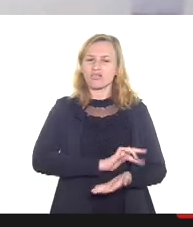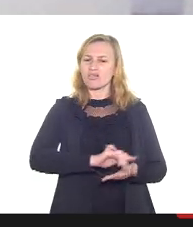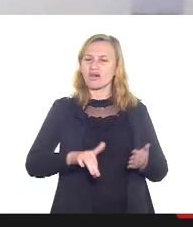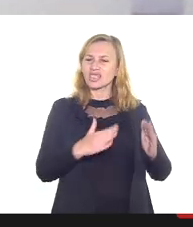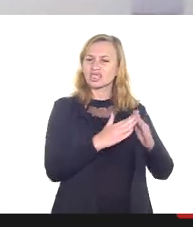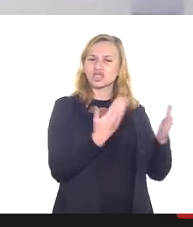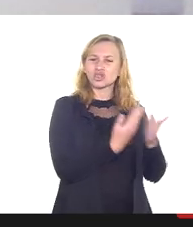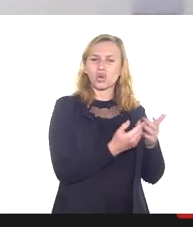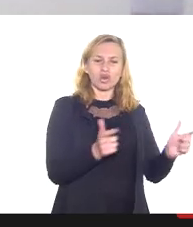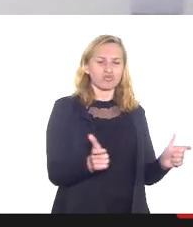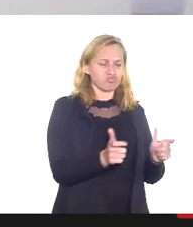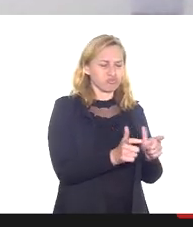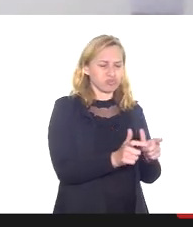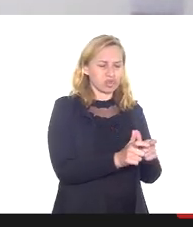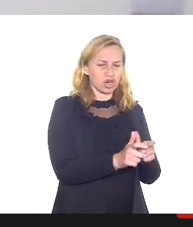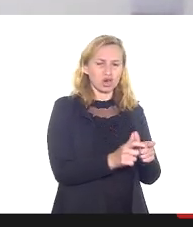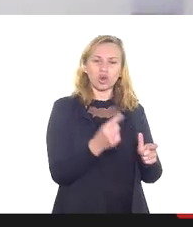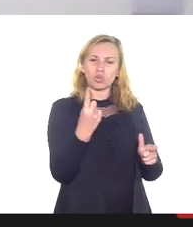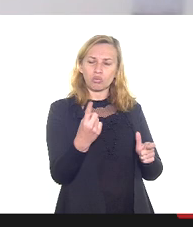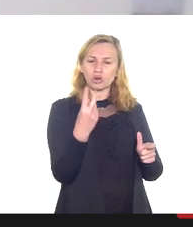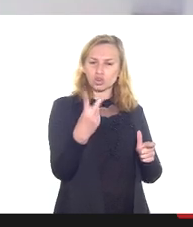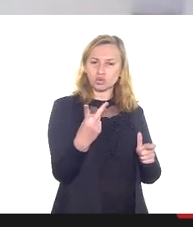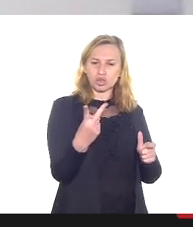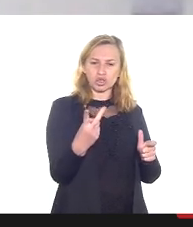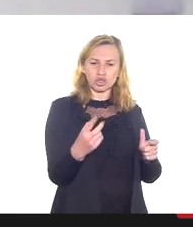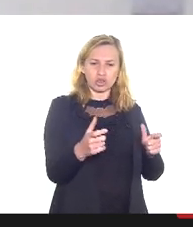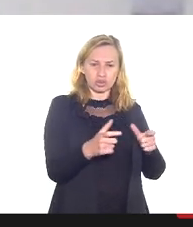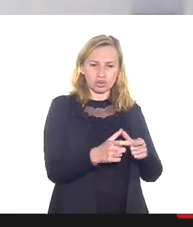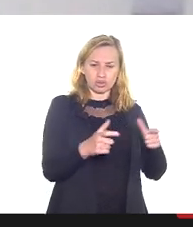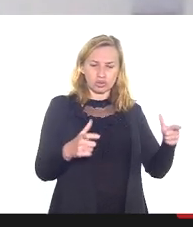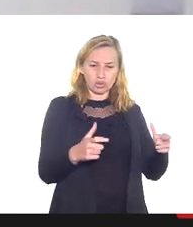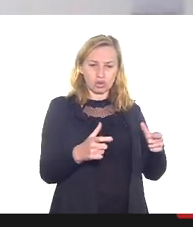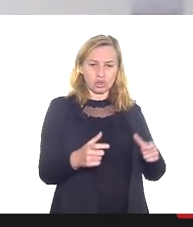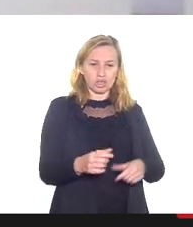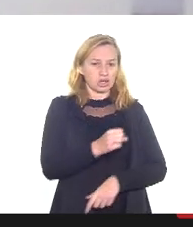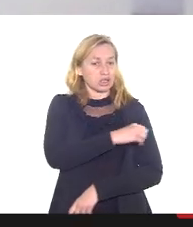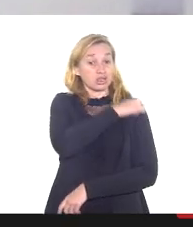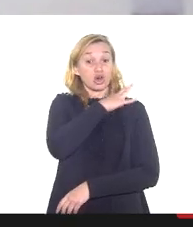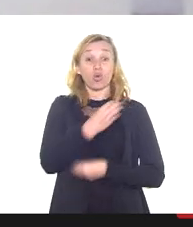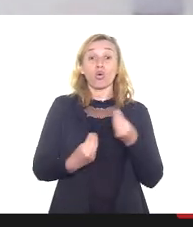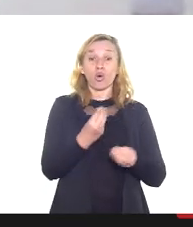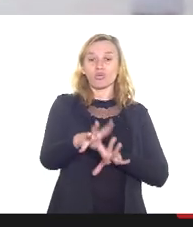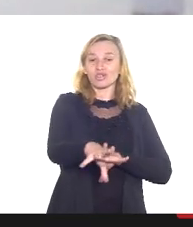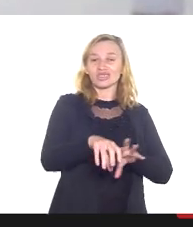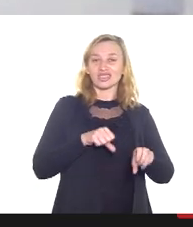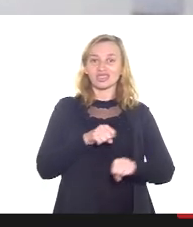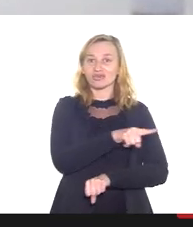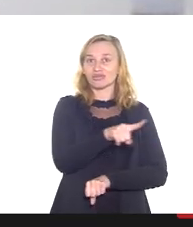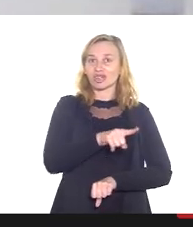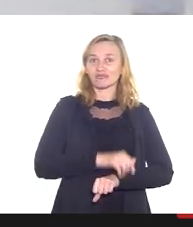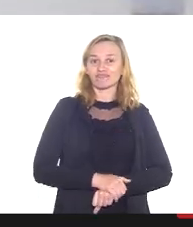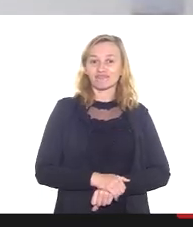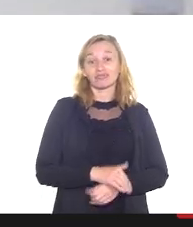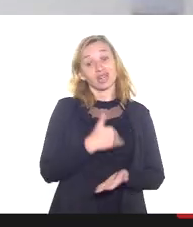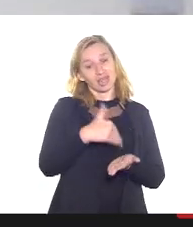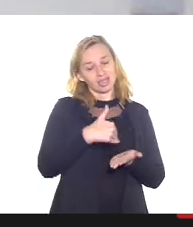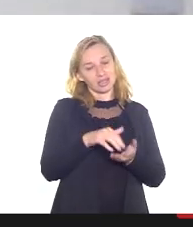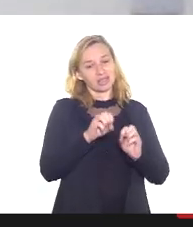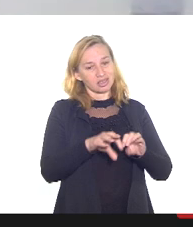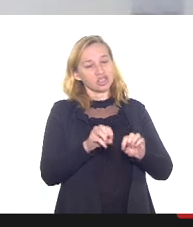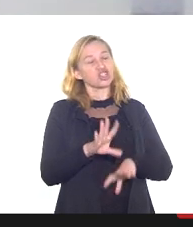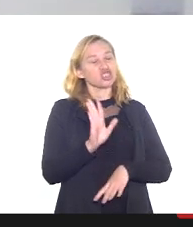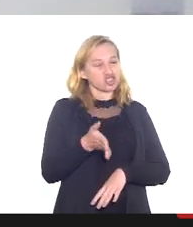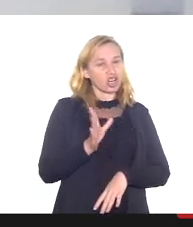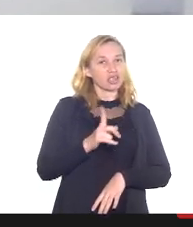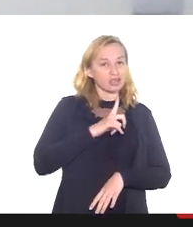escolas pequenas, que têm uma, duas turmas de ensino médio. Como é que vai ser a questão da formação dos itinerários, se a SEDUC já tem uma posição